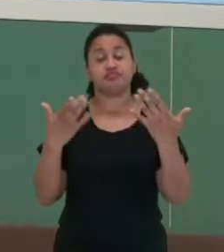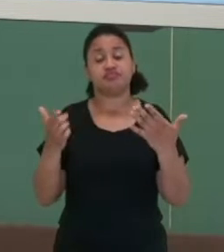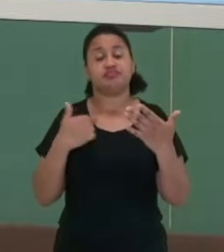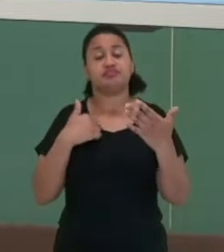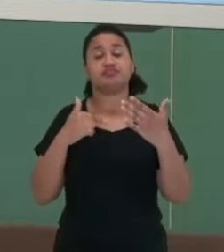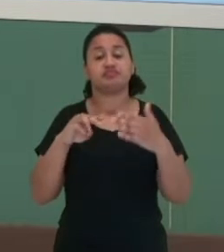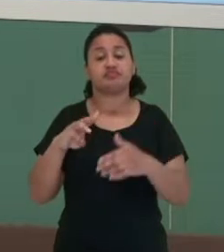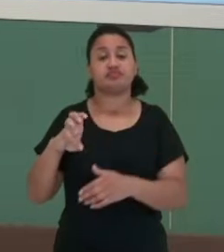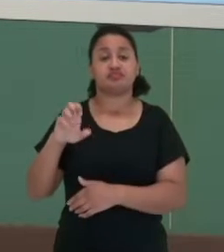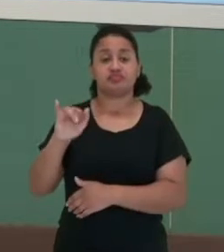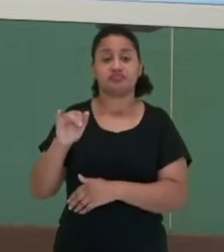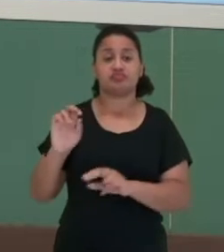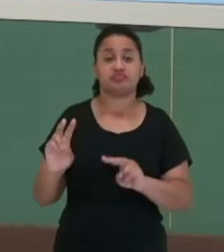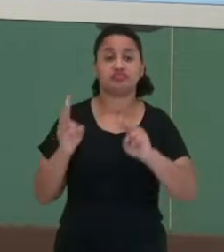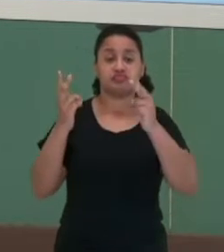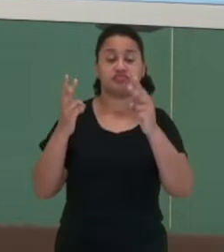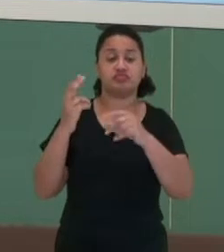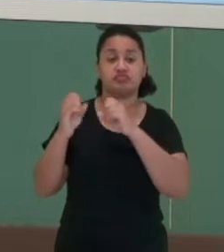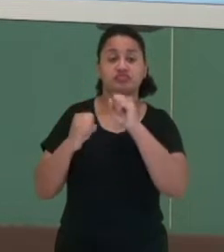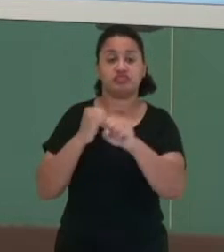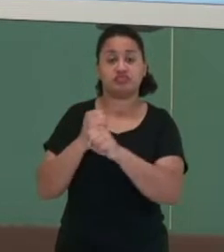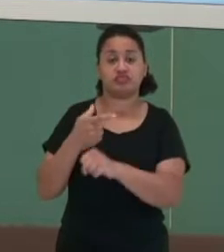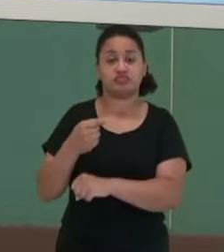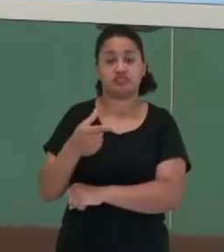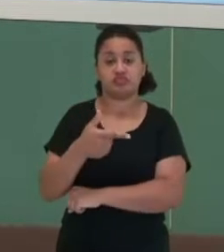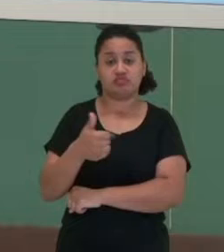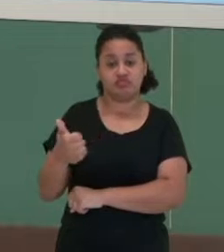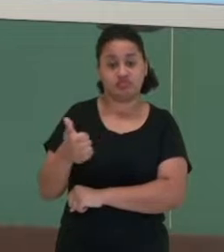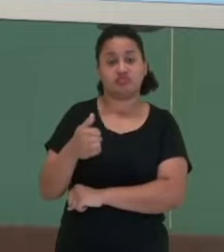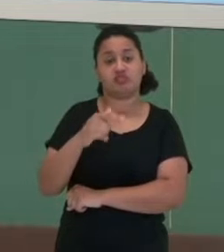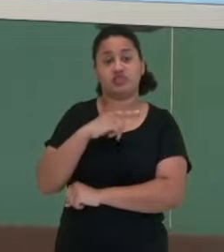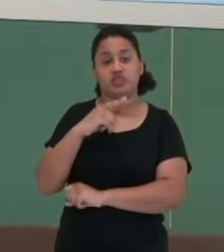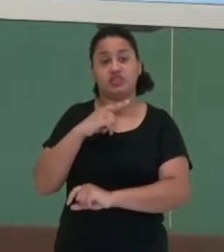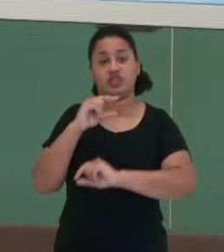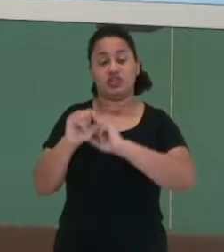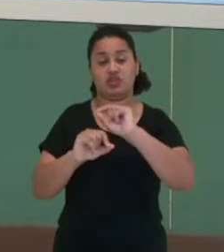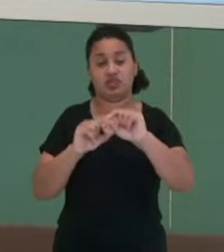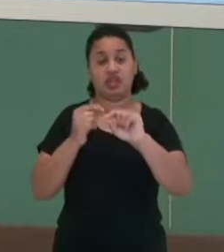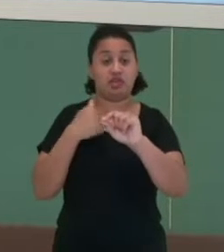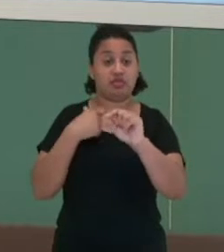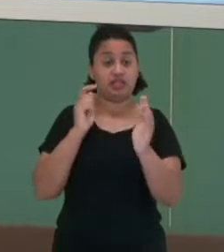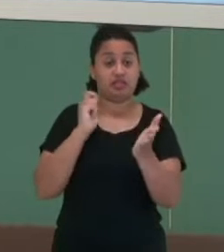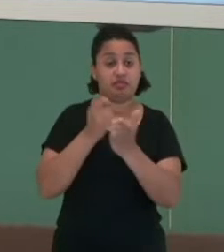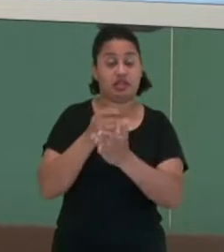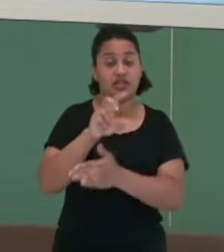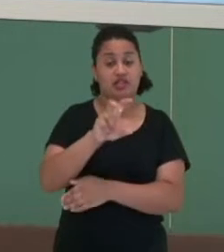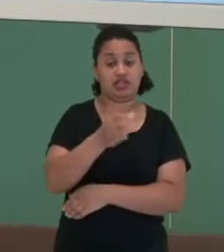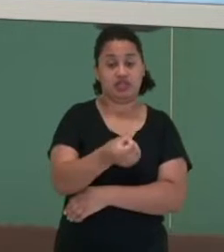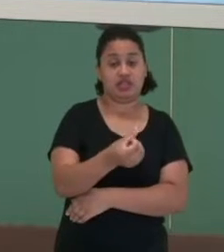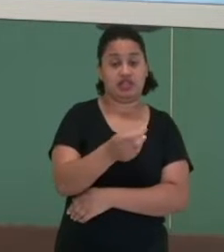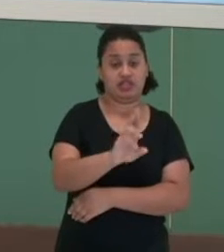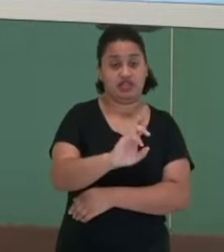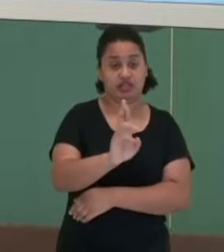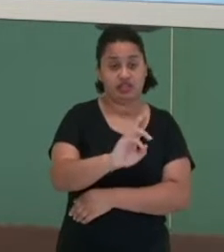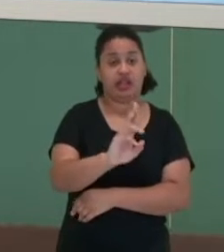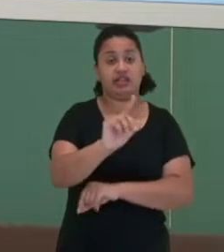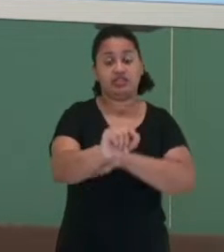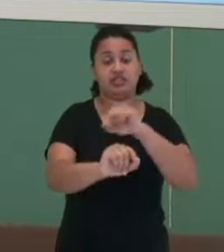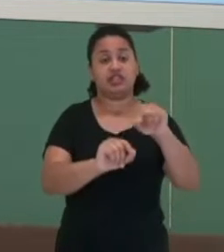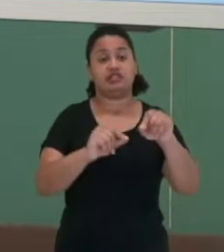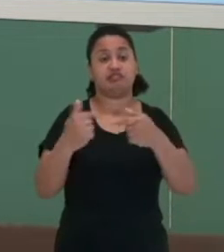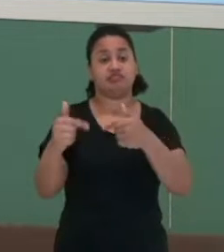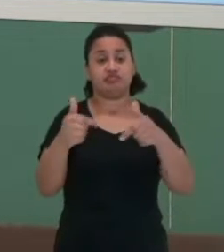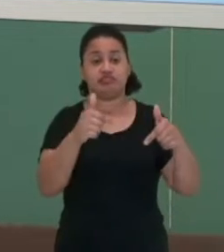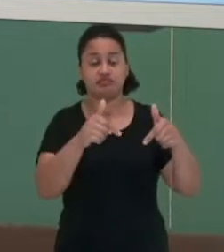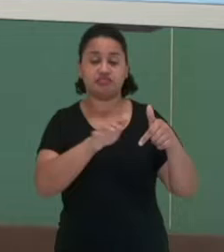MEI, pelos valores de 2021, nós temos que vai ter que ser pago R$ 56 para quem trabalha